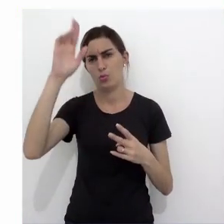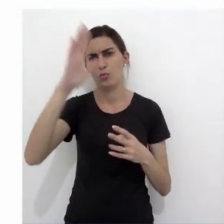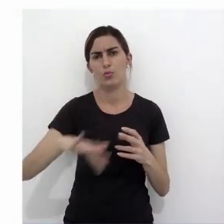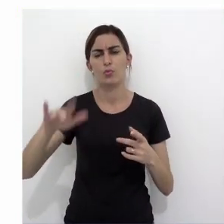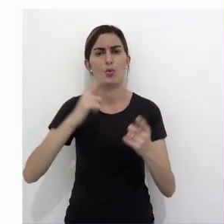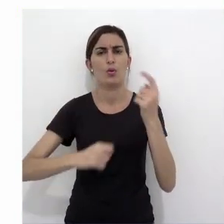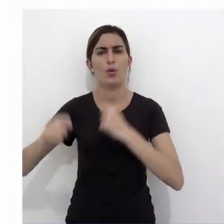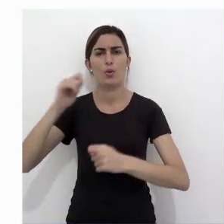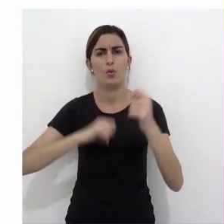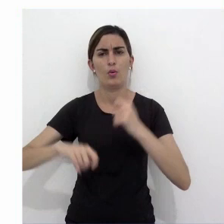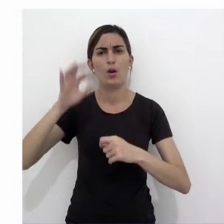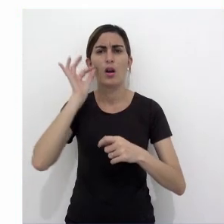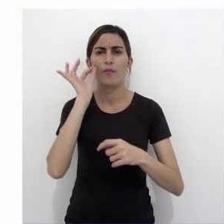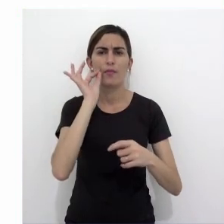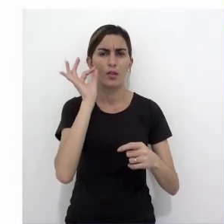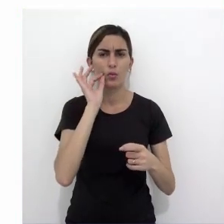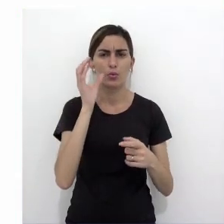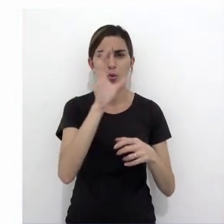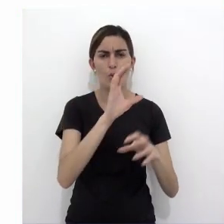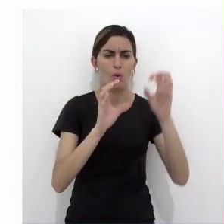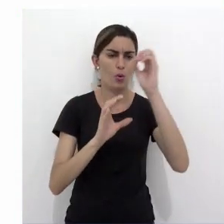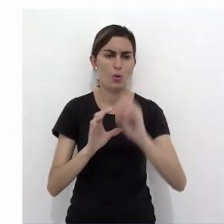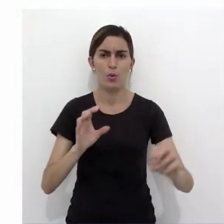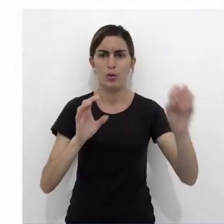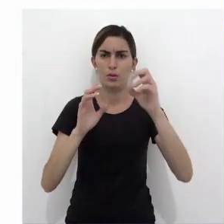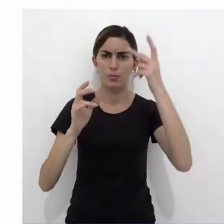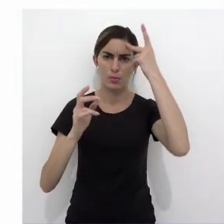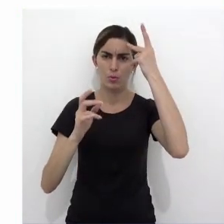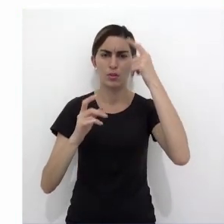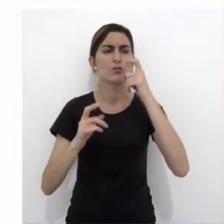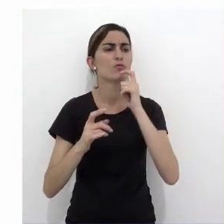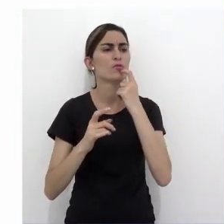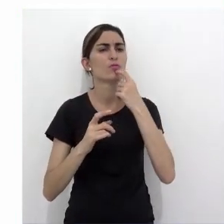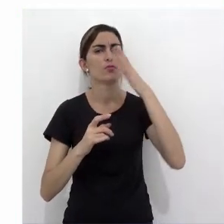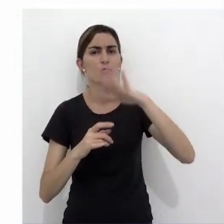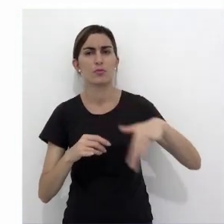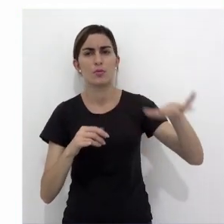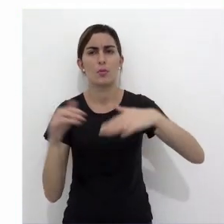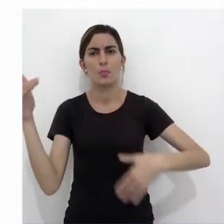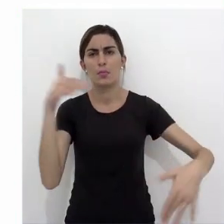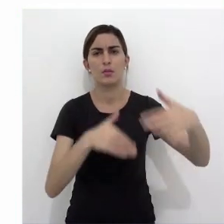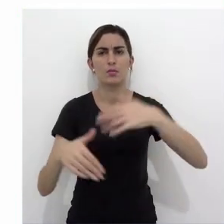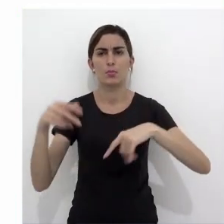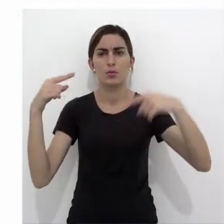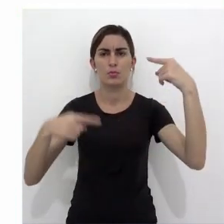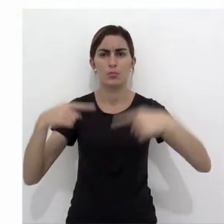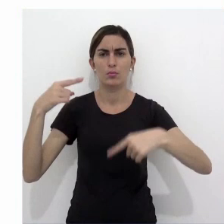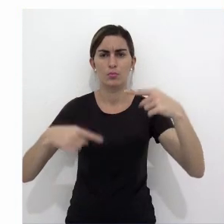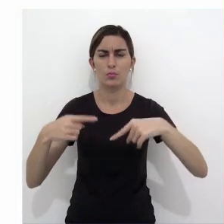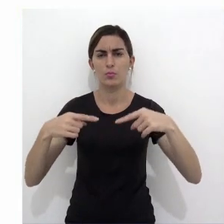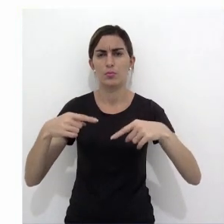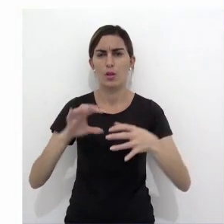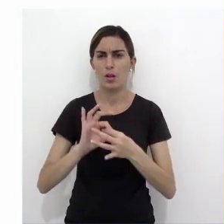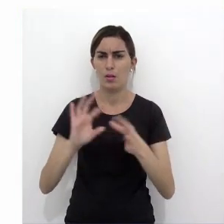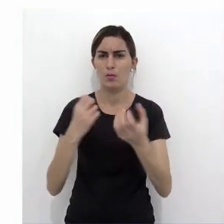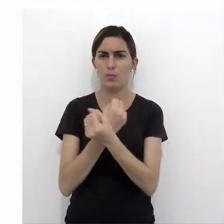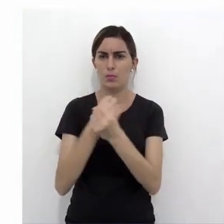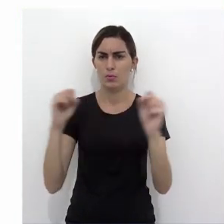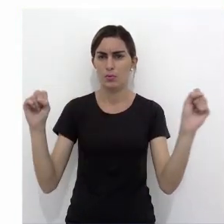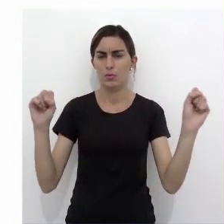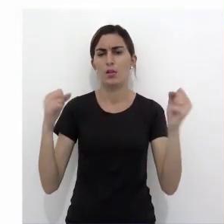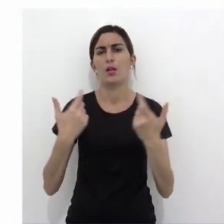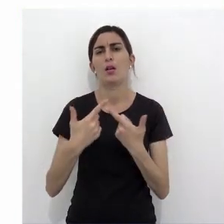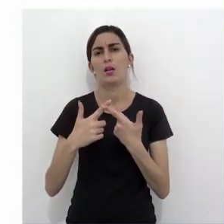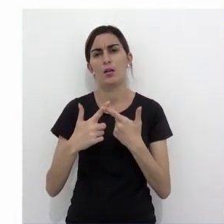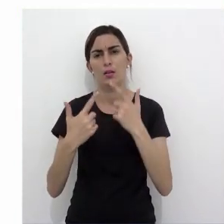dos cafeicultores do Oeste paulista e sua pequena participação política. O abolicionismo, em contradição com o escravismo